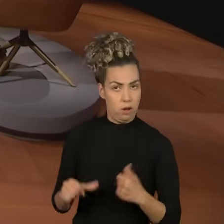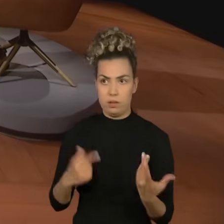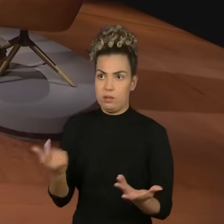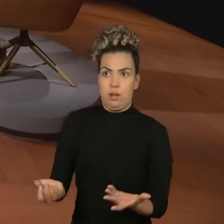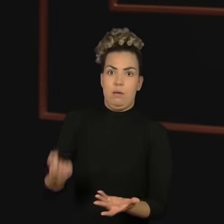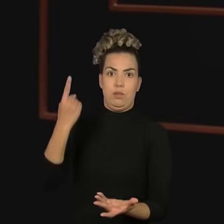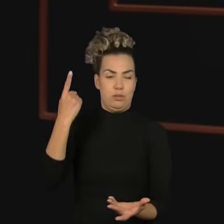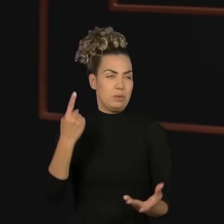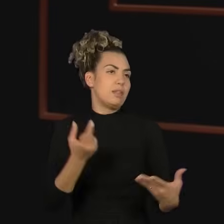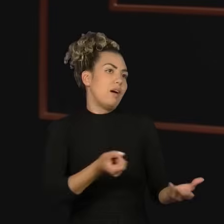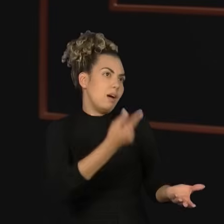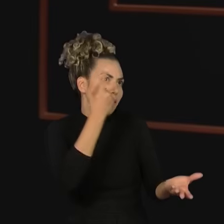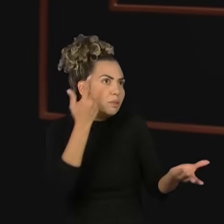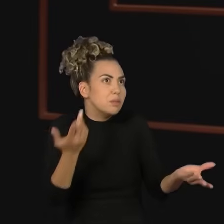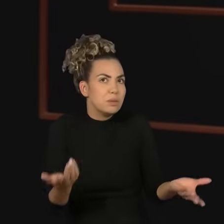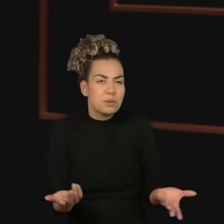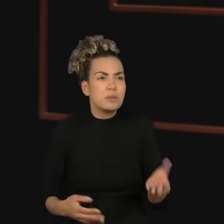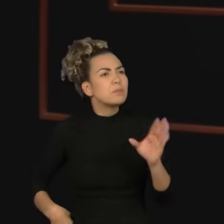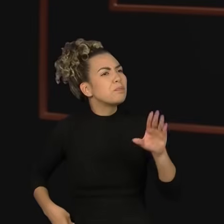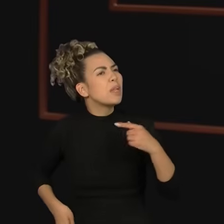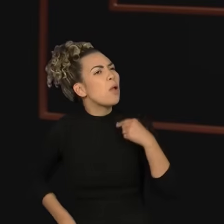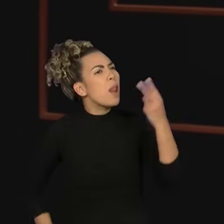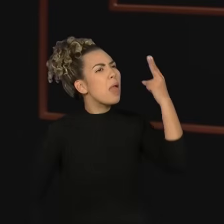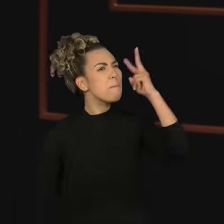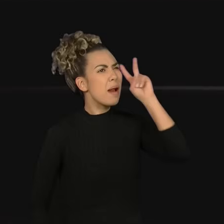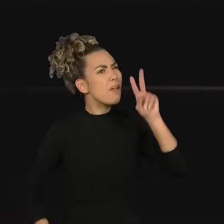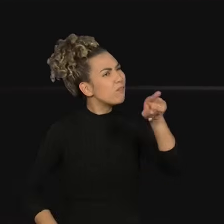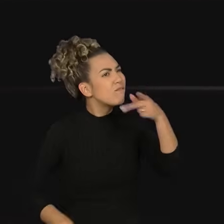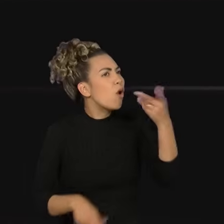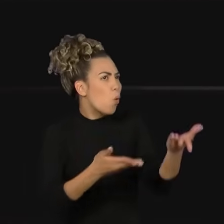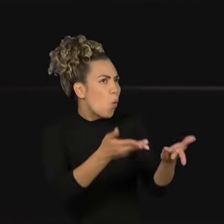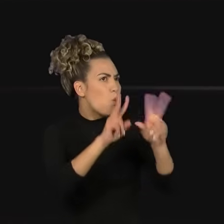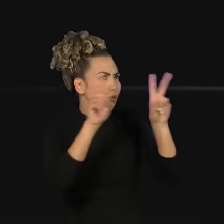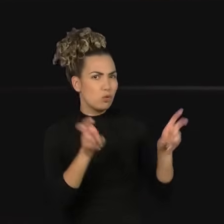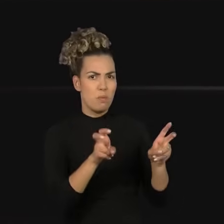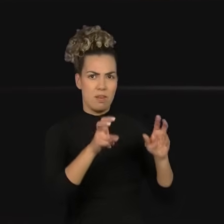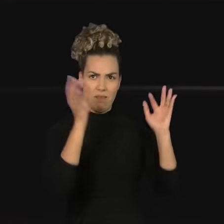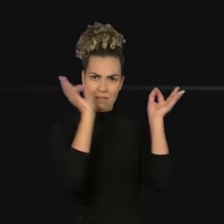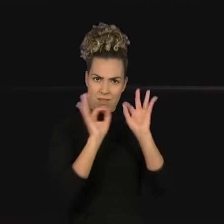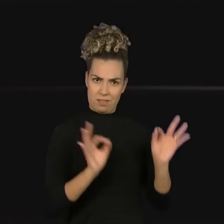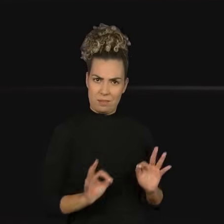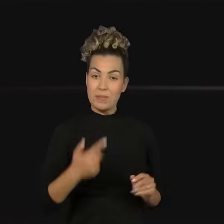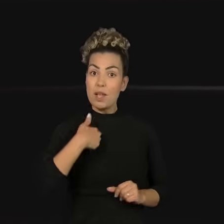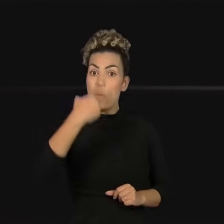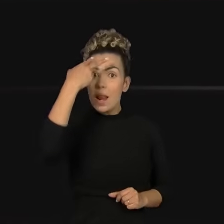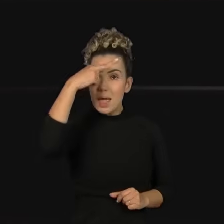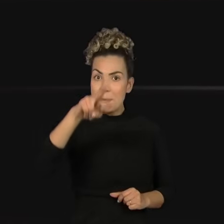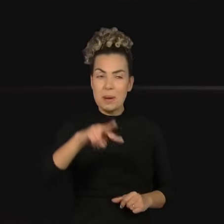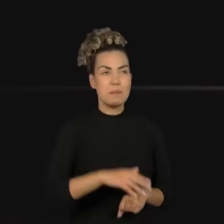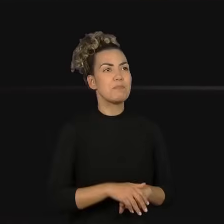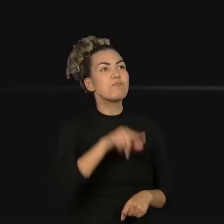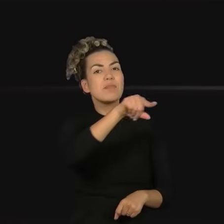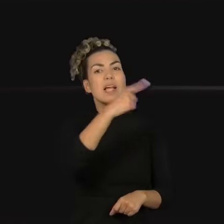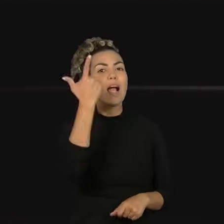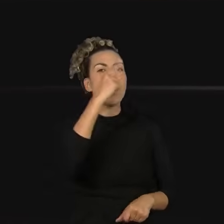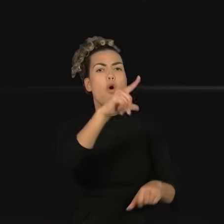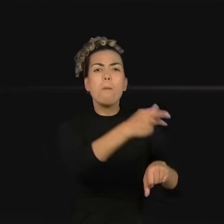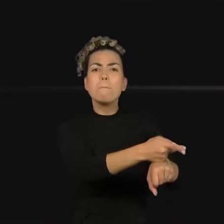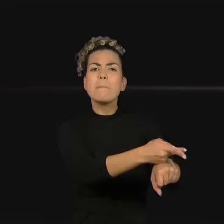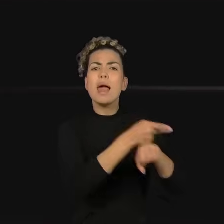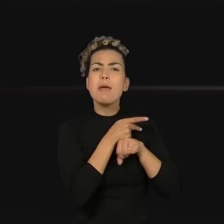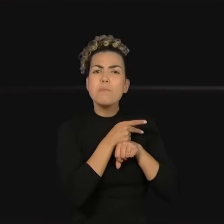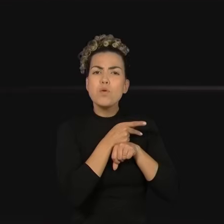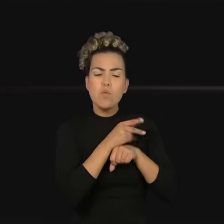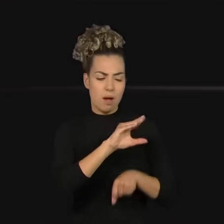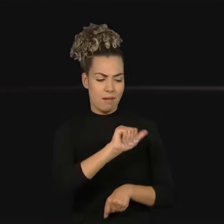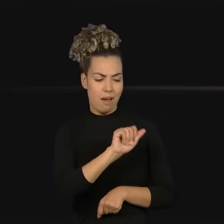inusitadas. Eu lembrei de uma coisa, você falando de figurino. Você ganhou um prêmio com o Catavento, mas com